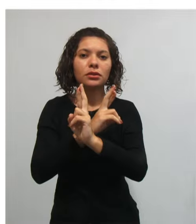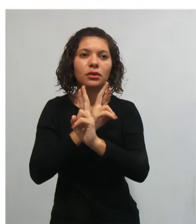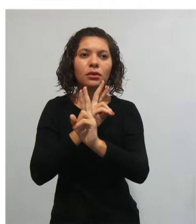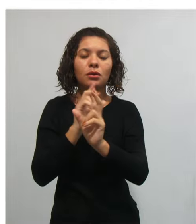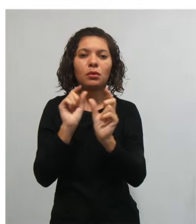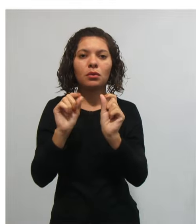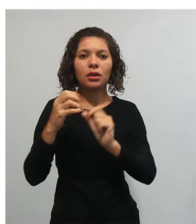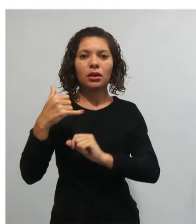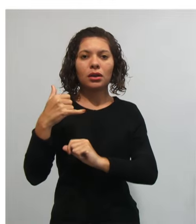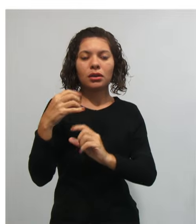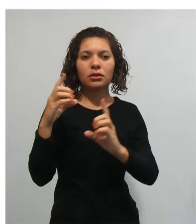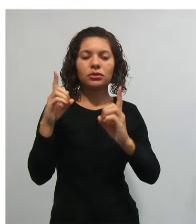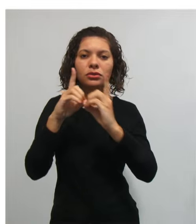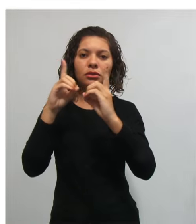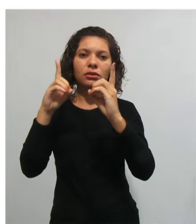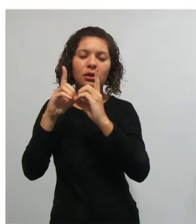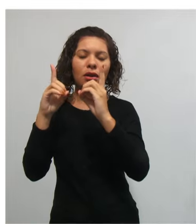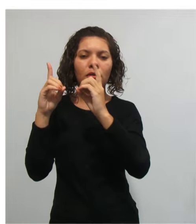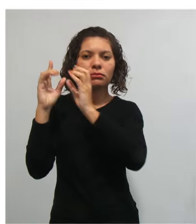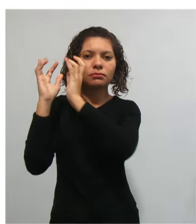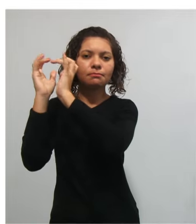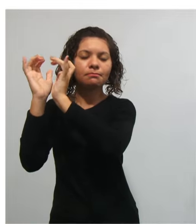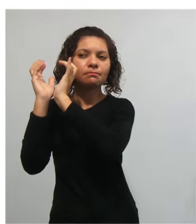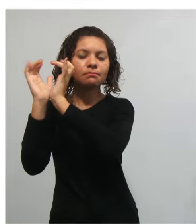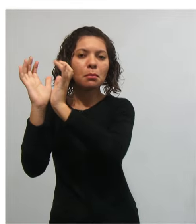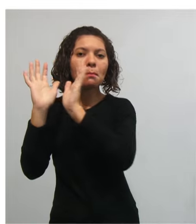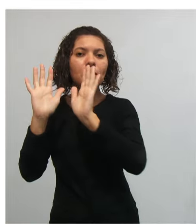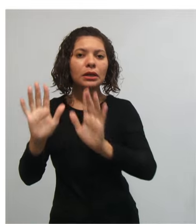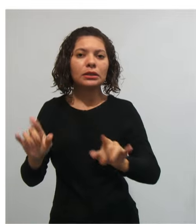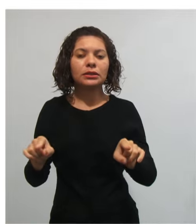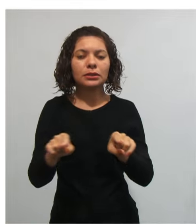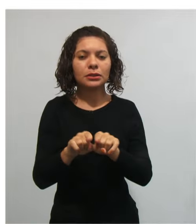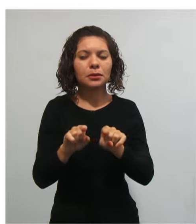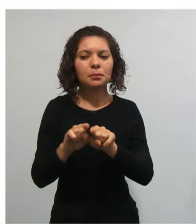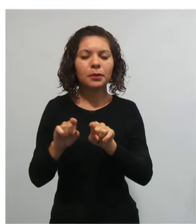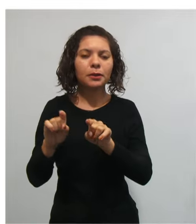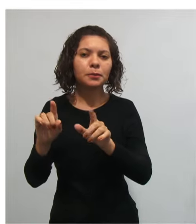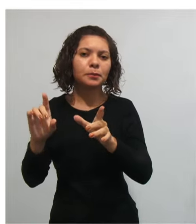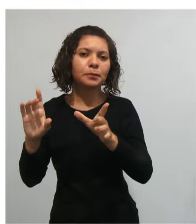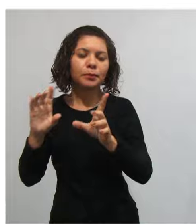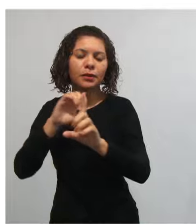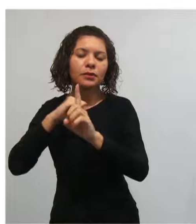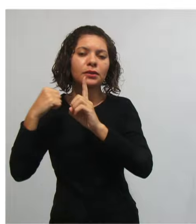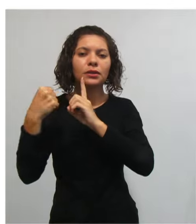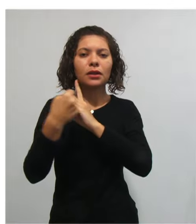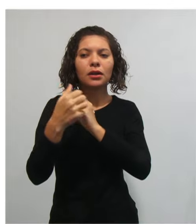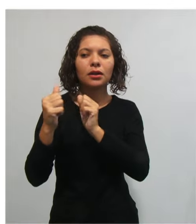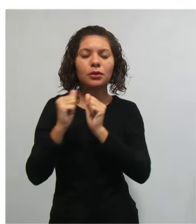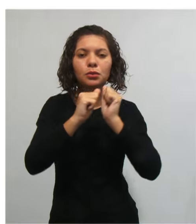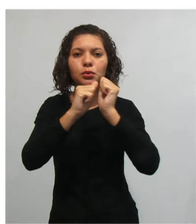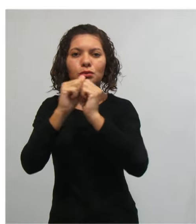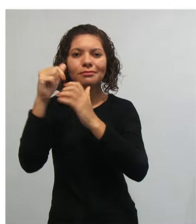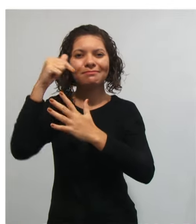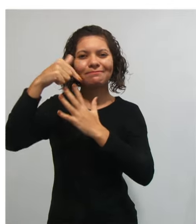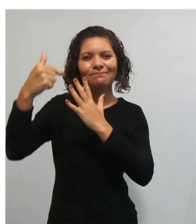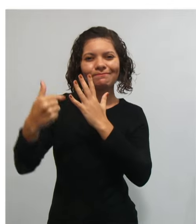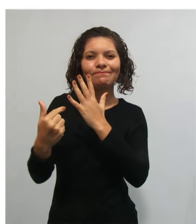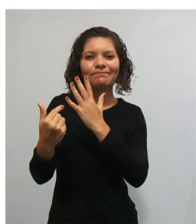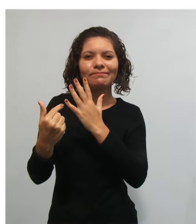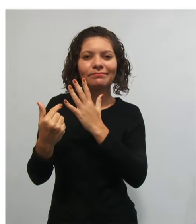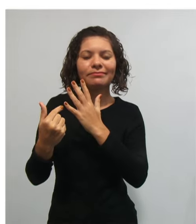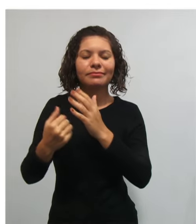com relação à questão didática cognitiva mas com relação à socialização e outros